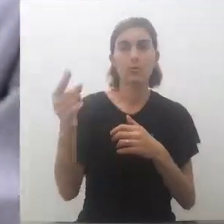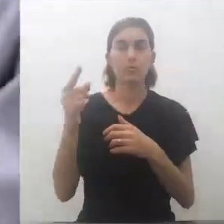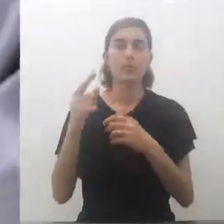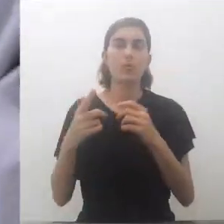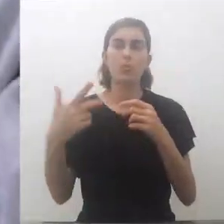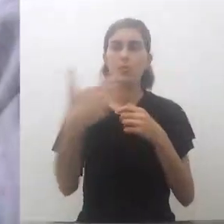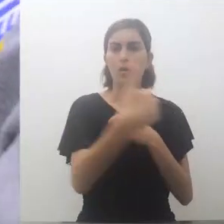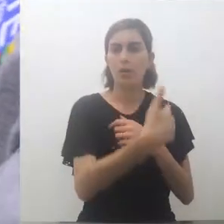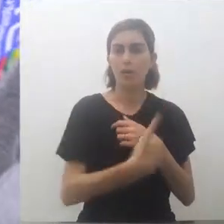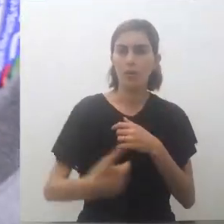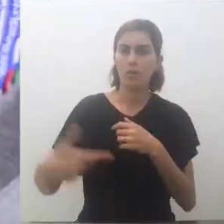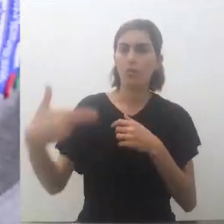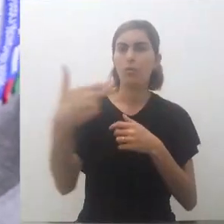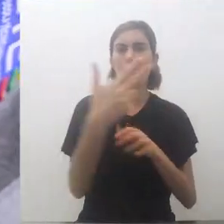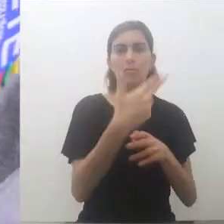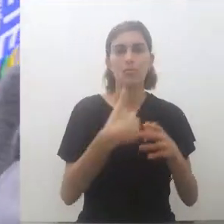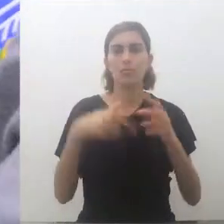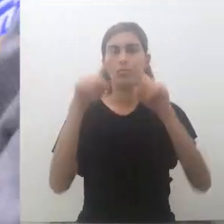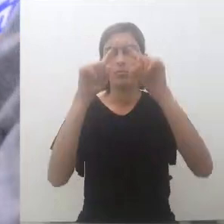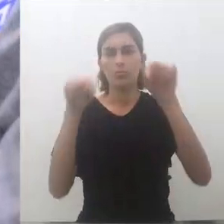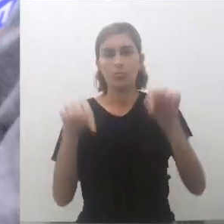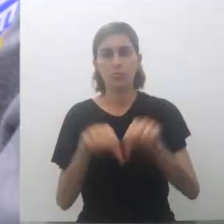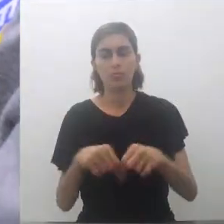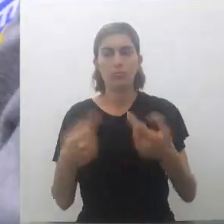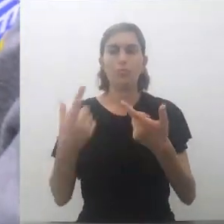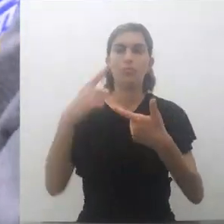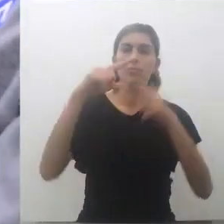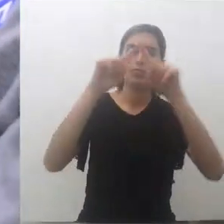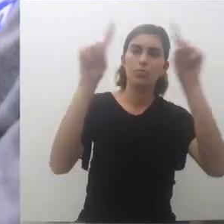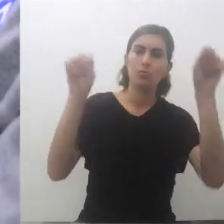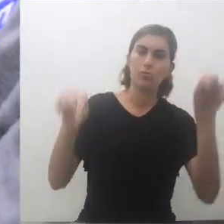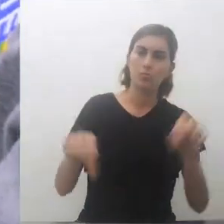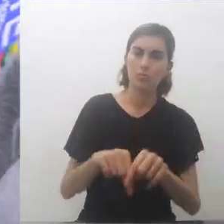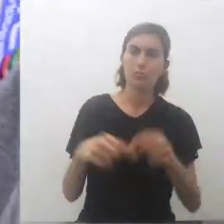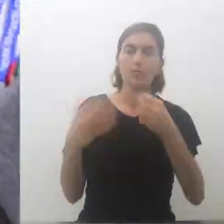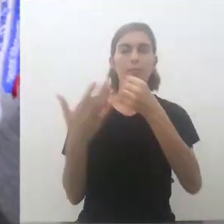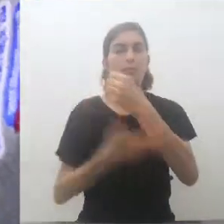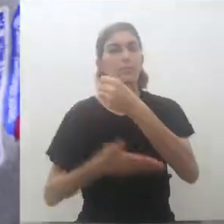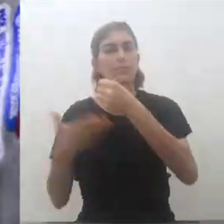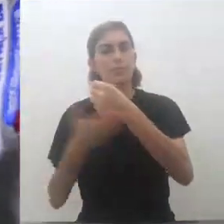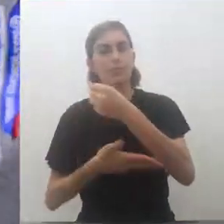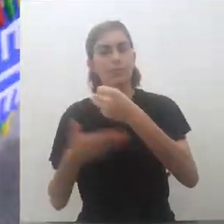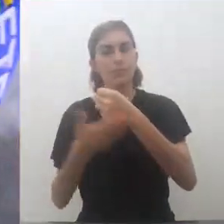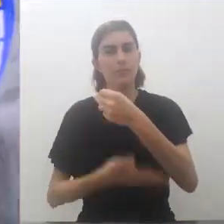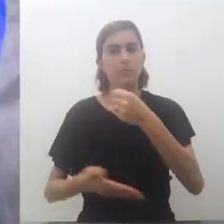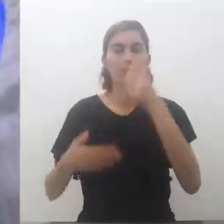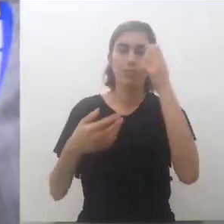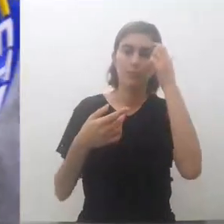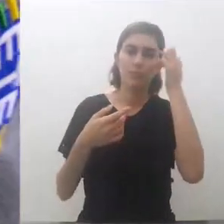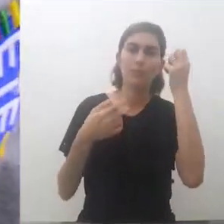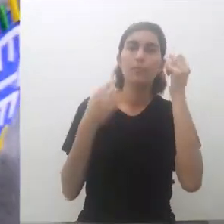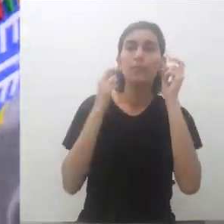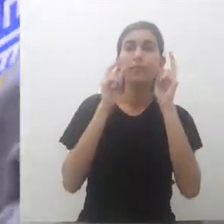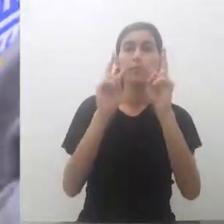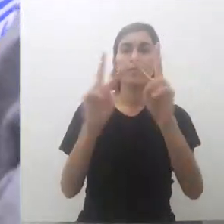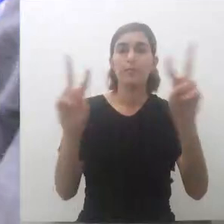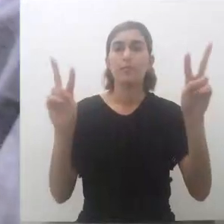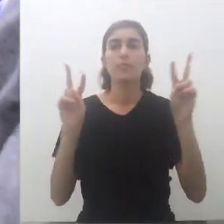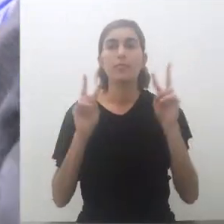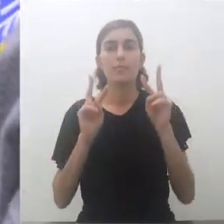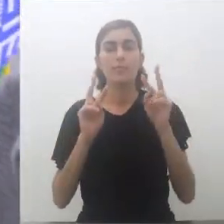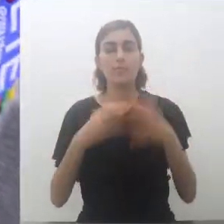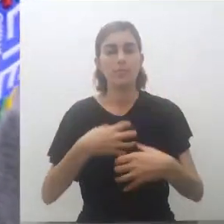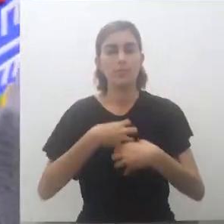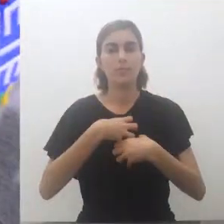recortando as figuras geométricas, que são figuras básicas que compõem aqui, para vivenciar, sentir, mudar